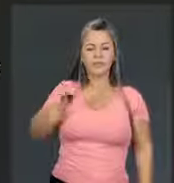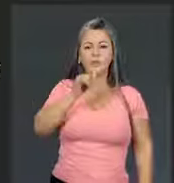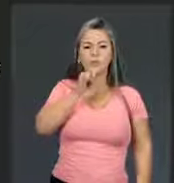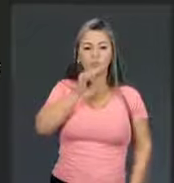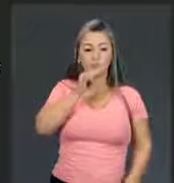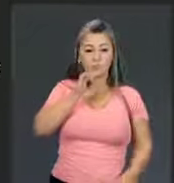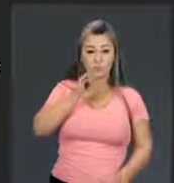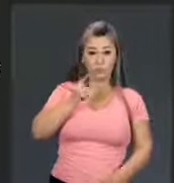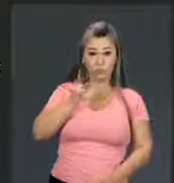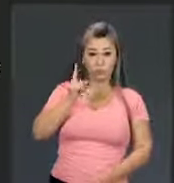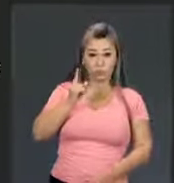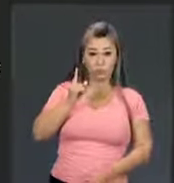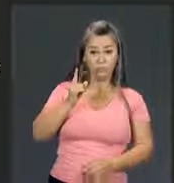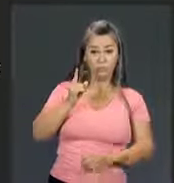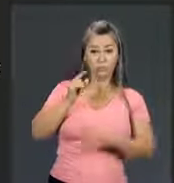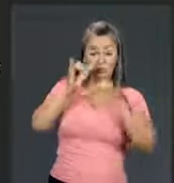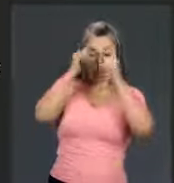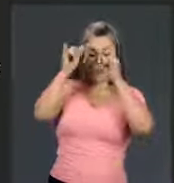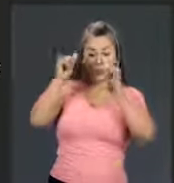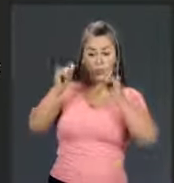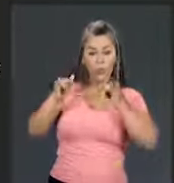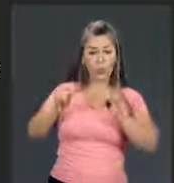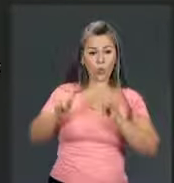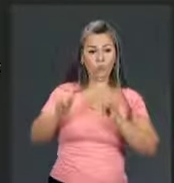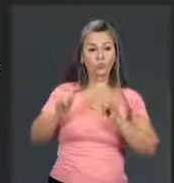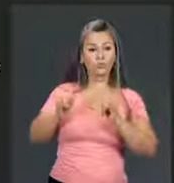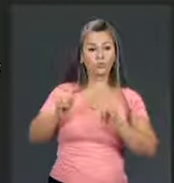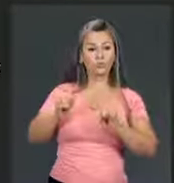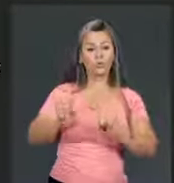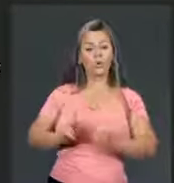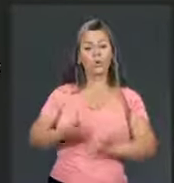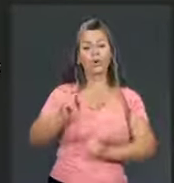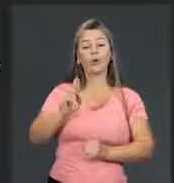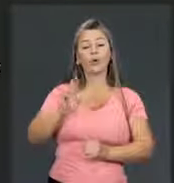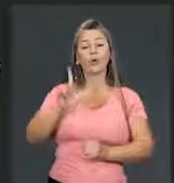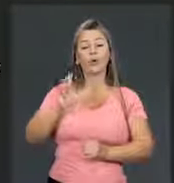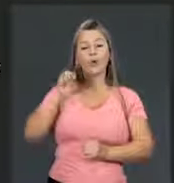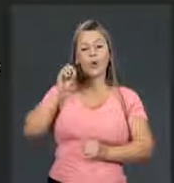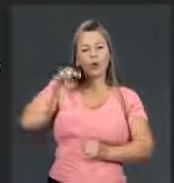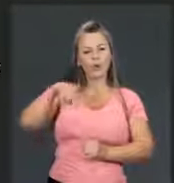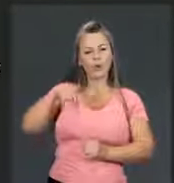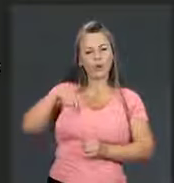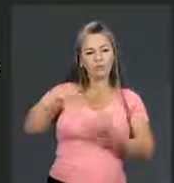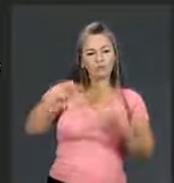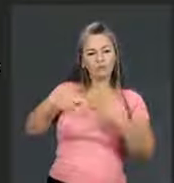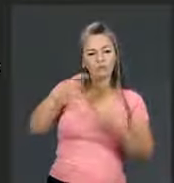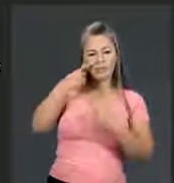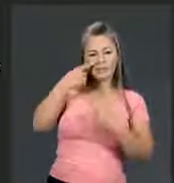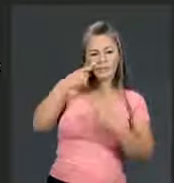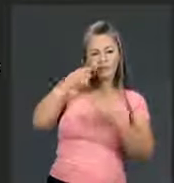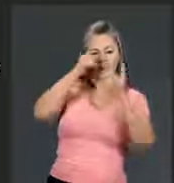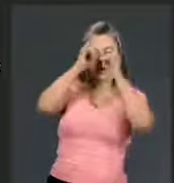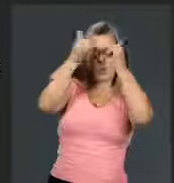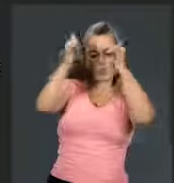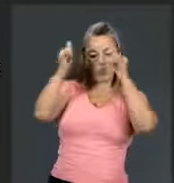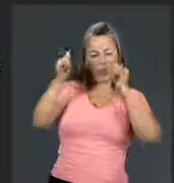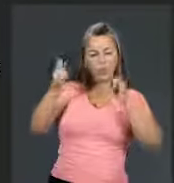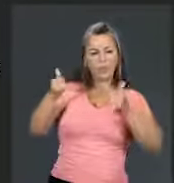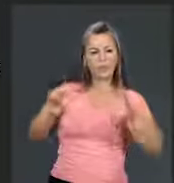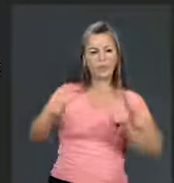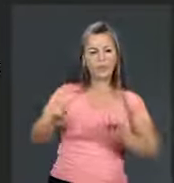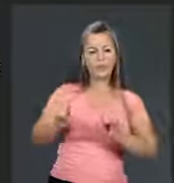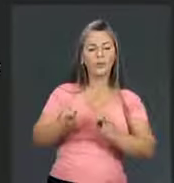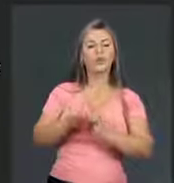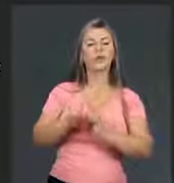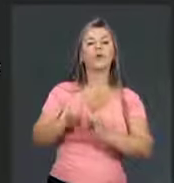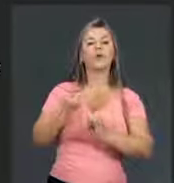coulomb de um ponto A até outro ponto B, as forças do campo elétrico realizam um trabalho de